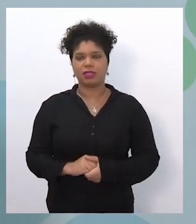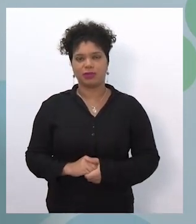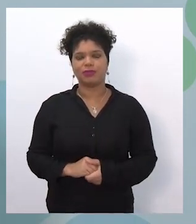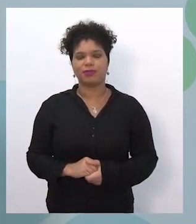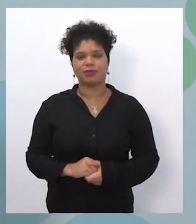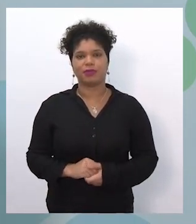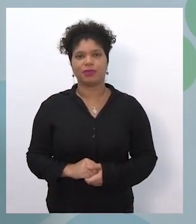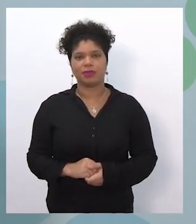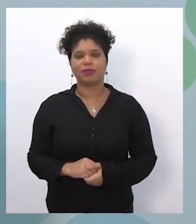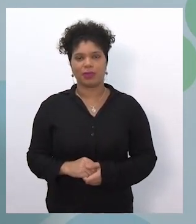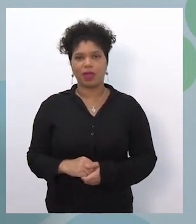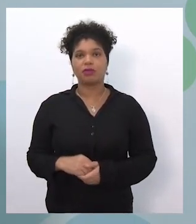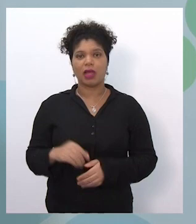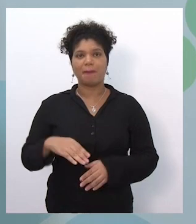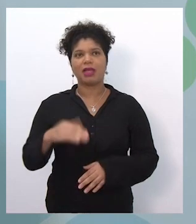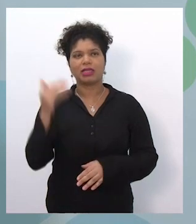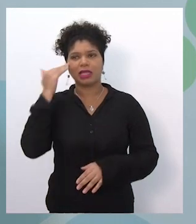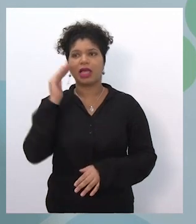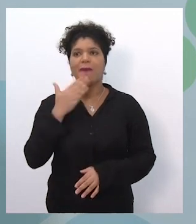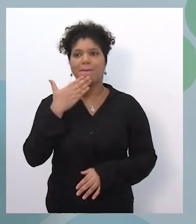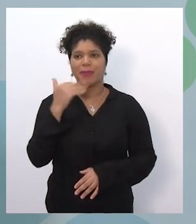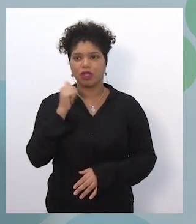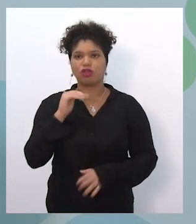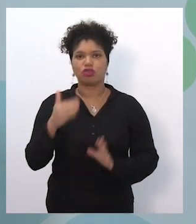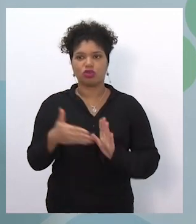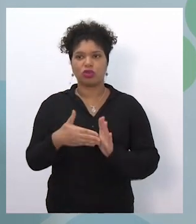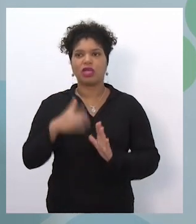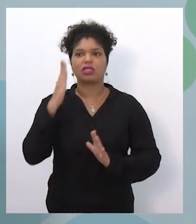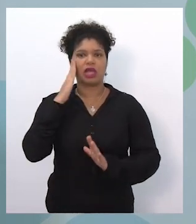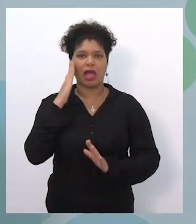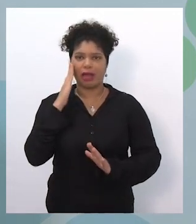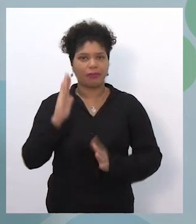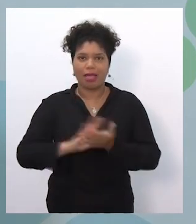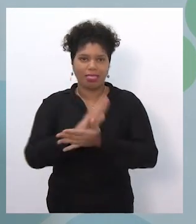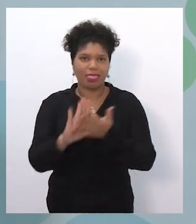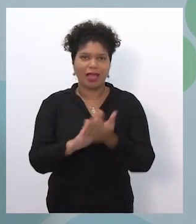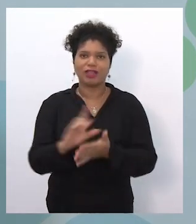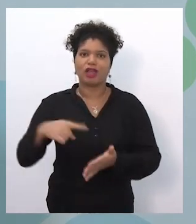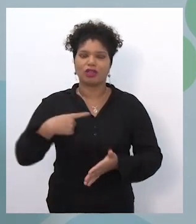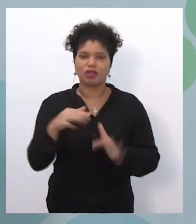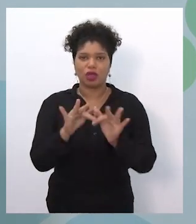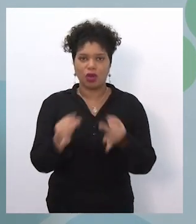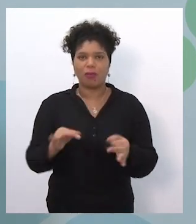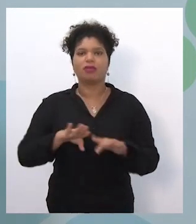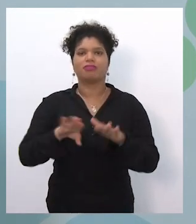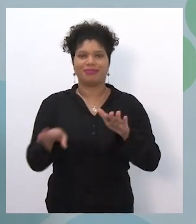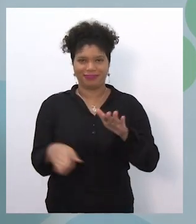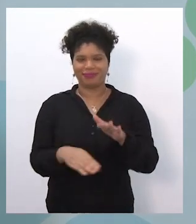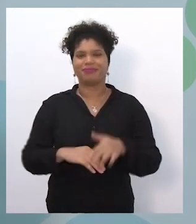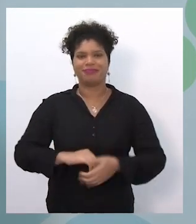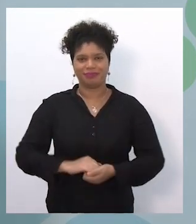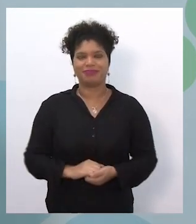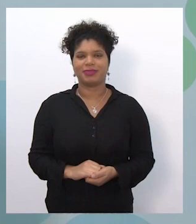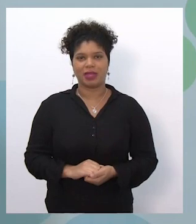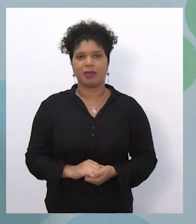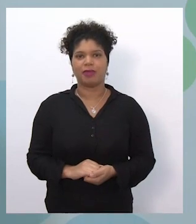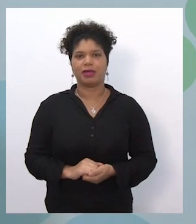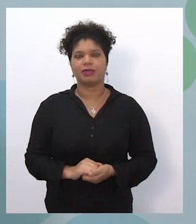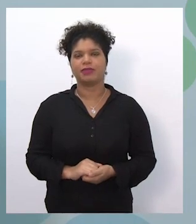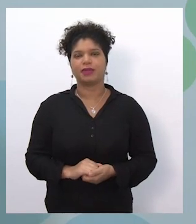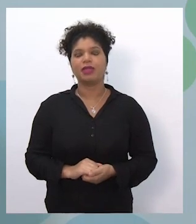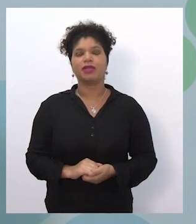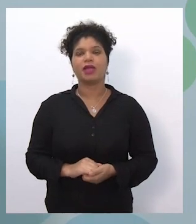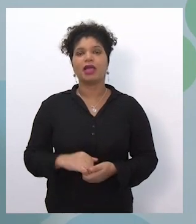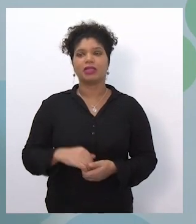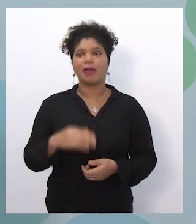Vocês trabalham no NIT e tal, e eu falo, não, a gente não sabe nada. E o pouco que nós sabemos, a gente sempre procura passar para todos os servidores,